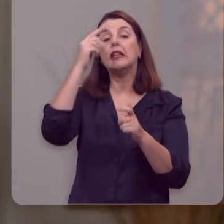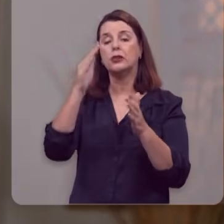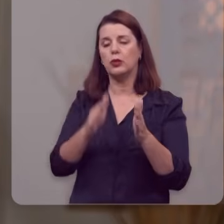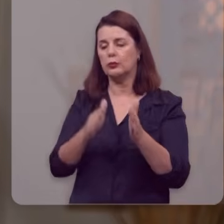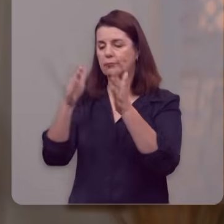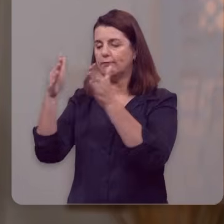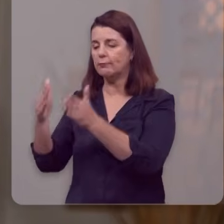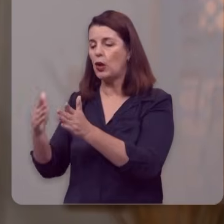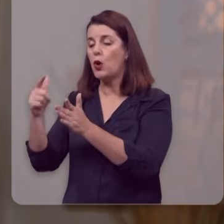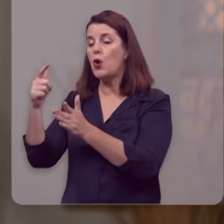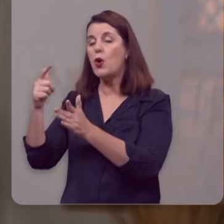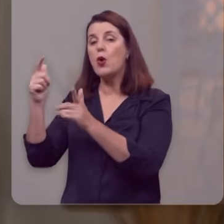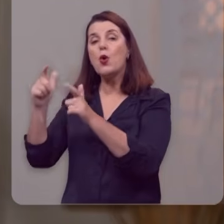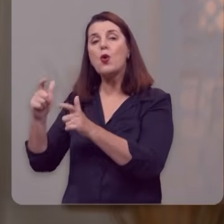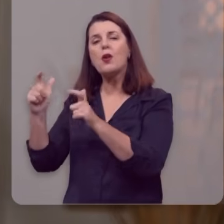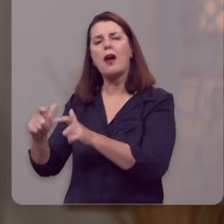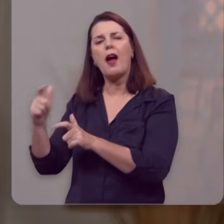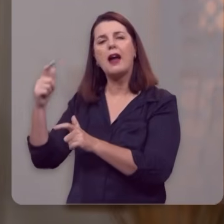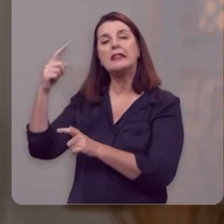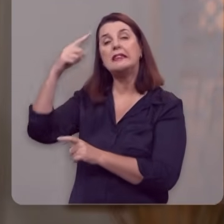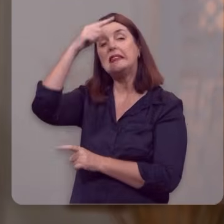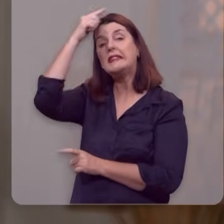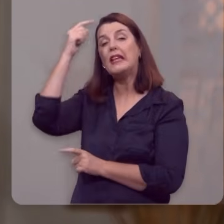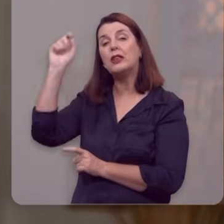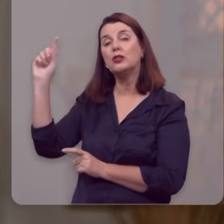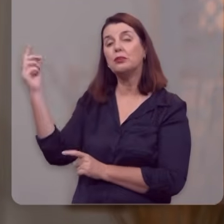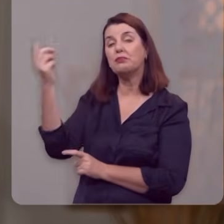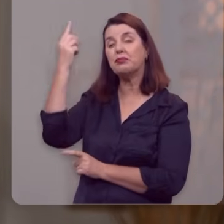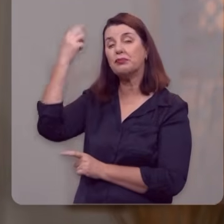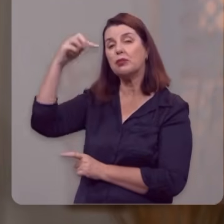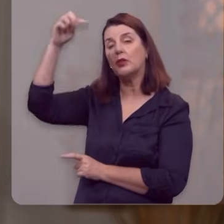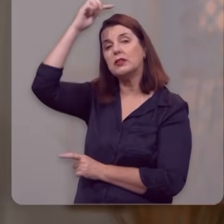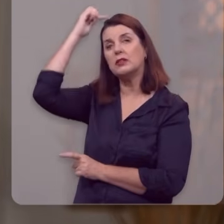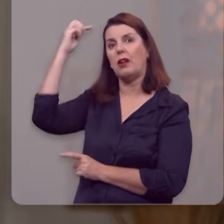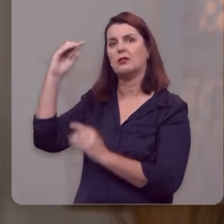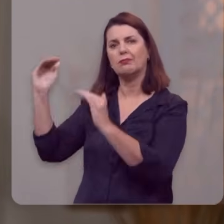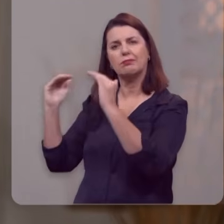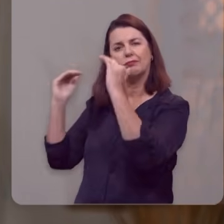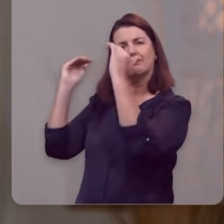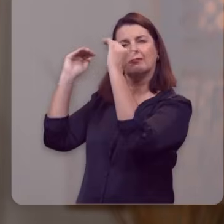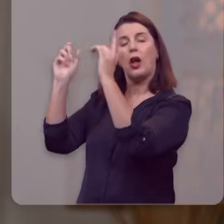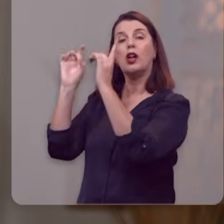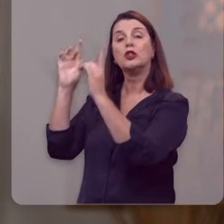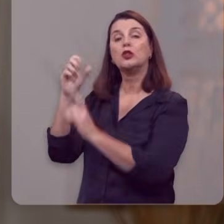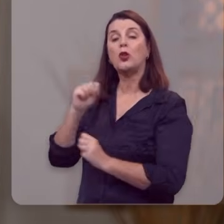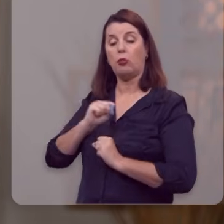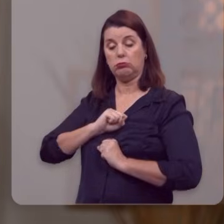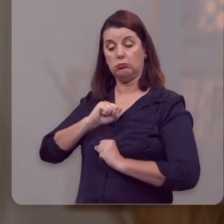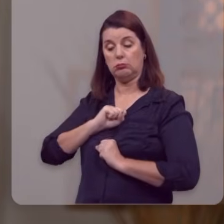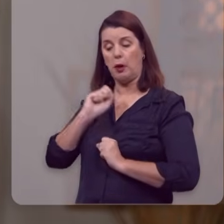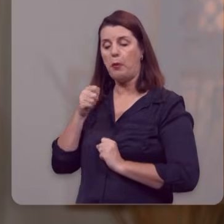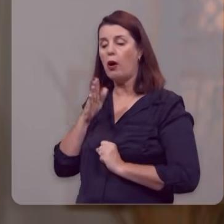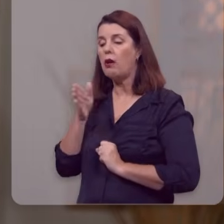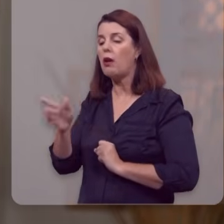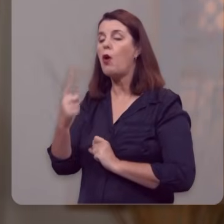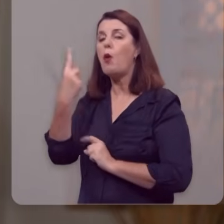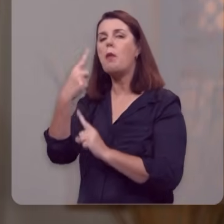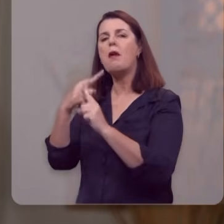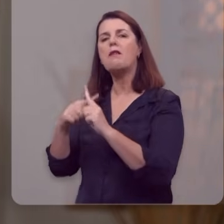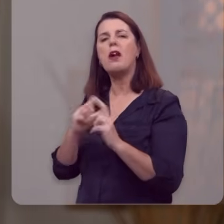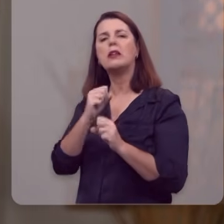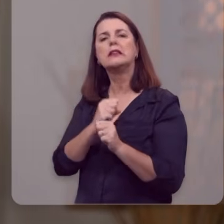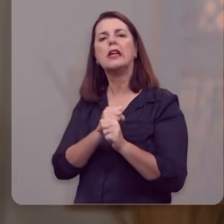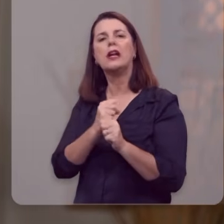havia o lugar santíssimo. No lugar santíssimo, só o sumo sacerdote podia entrar uma vez por ano. onde estava a